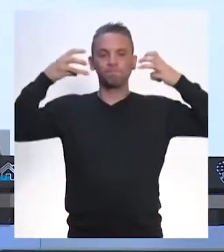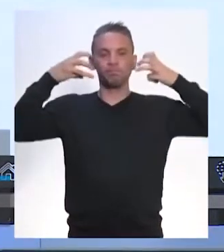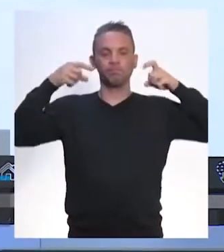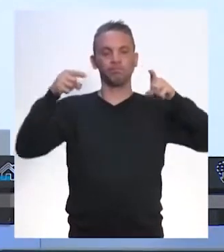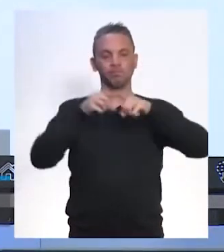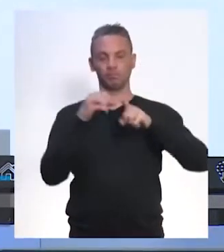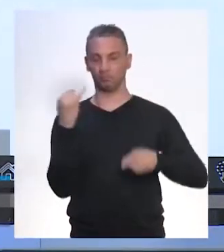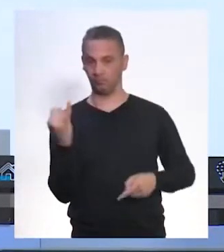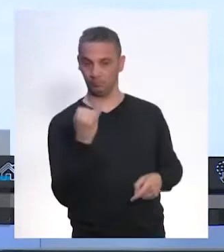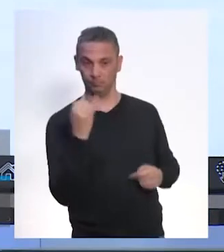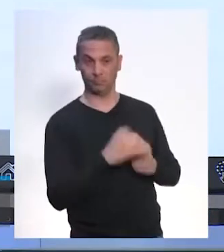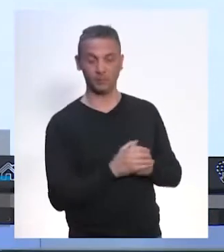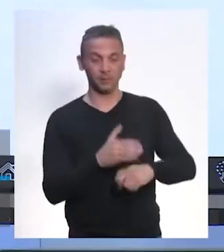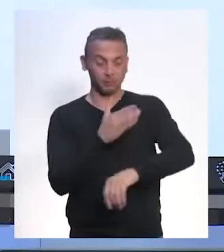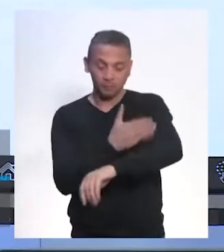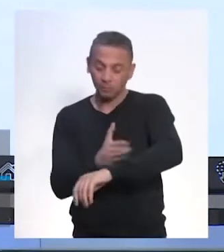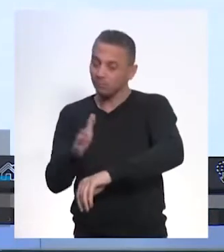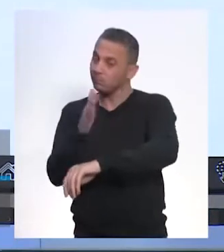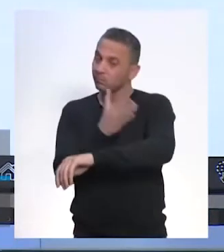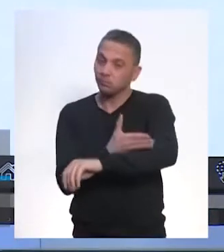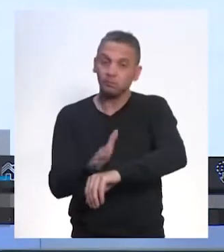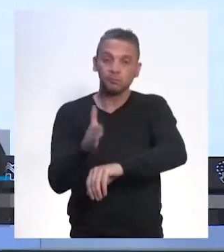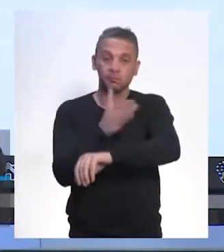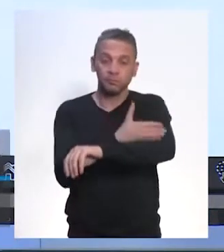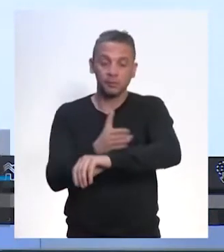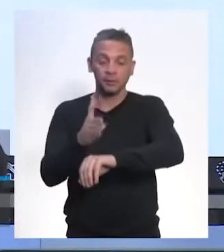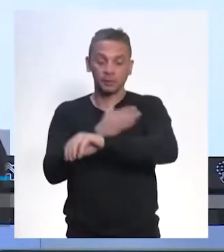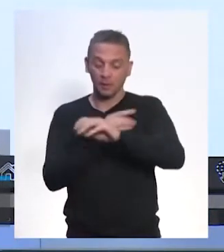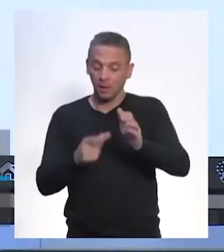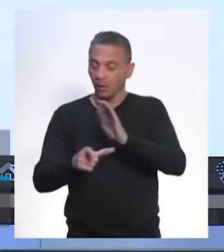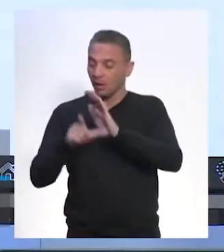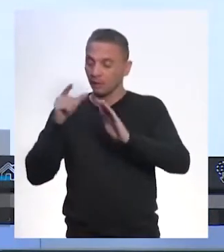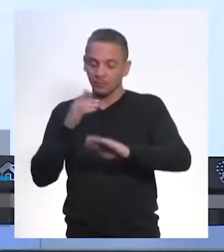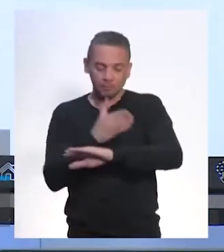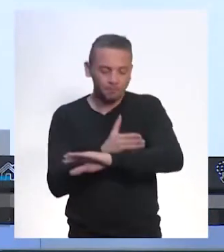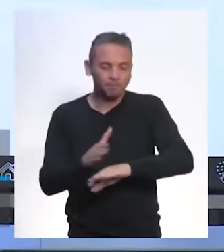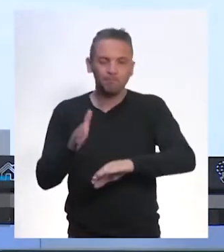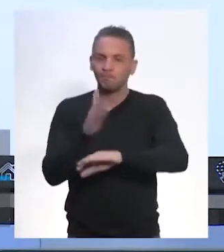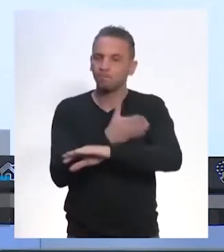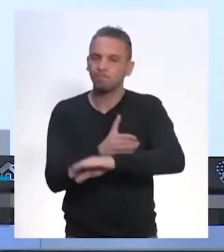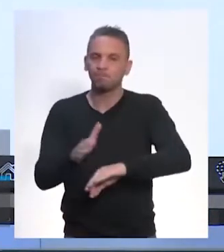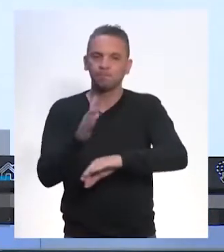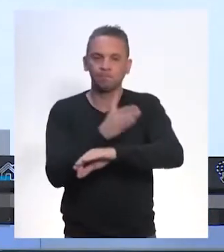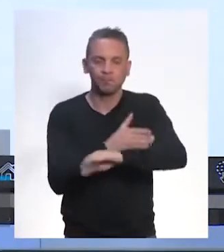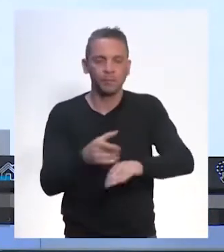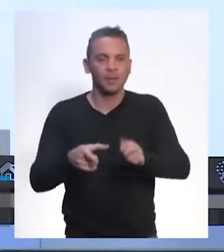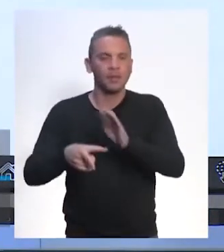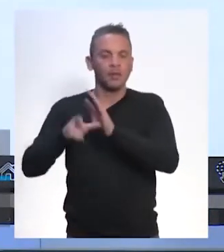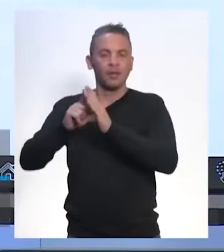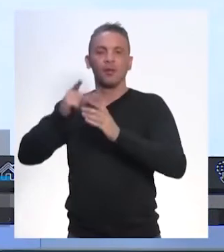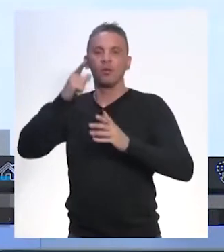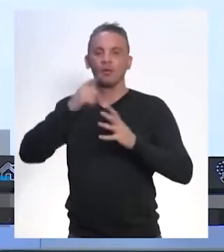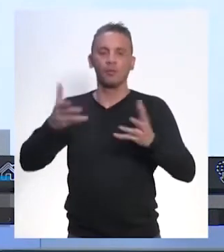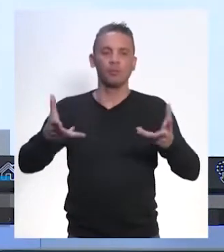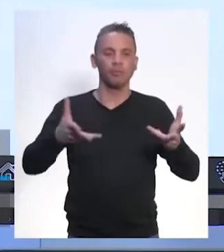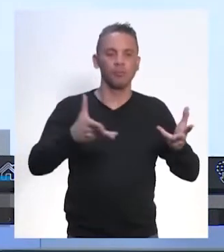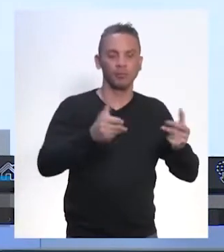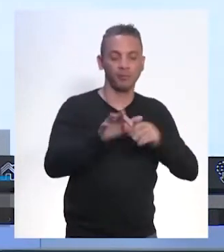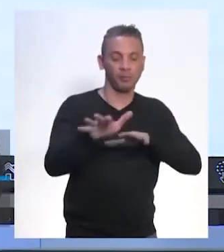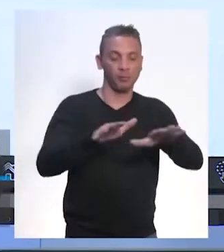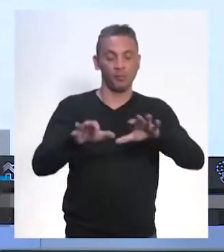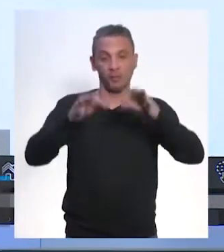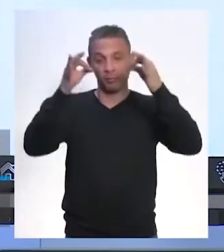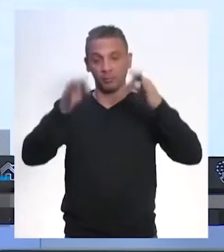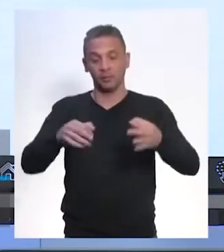E quanto mais você treinar nos ensaios, né, mais você vai ampliando essa propriedade de movimentos que você vai tendo.